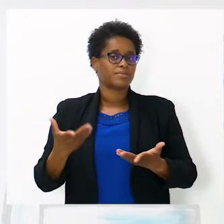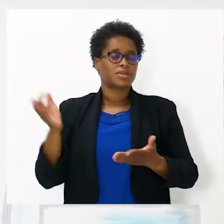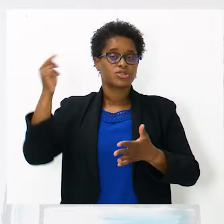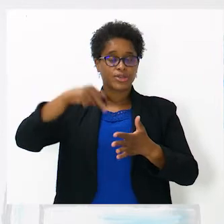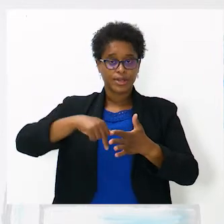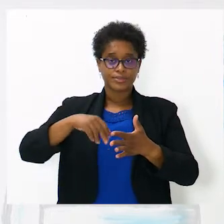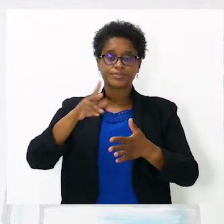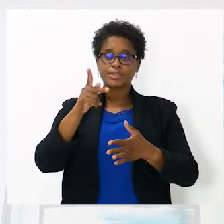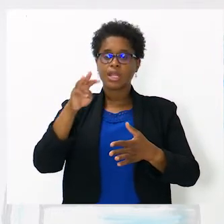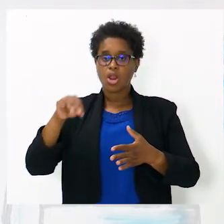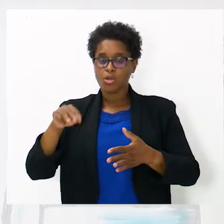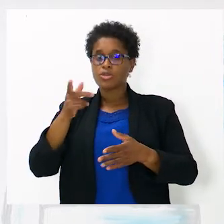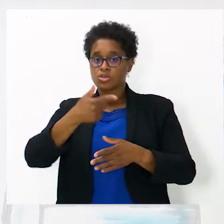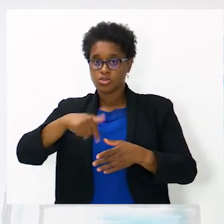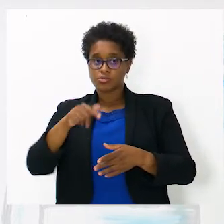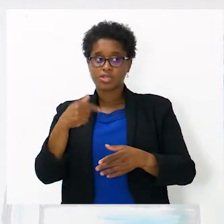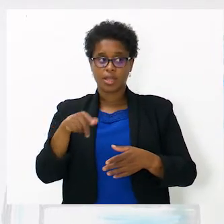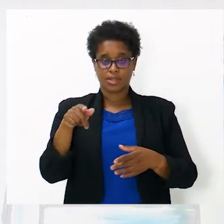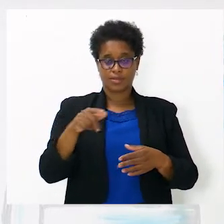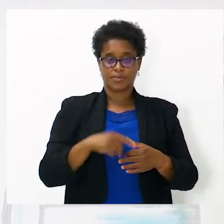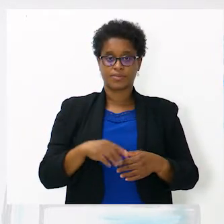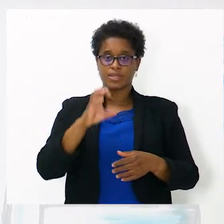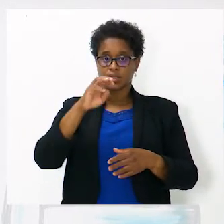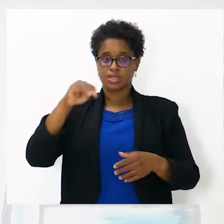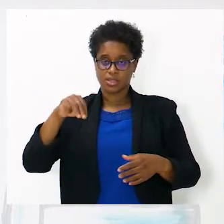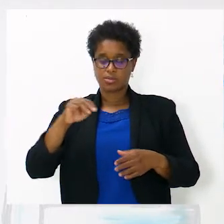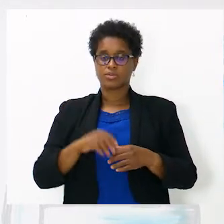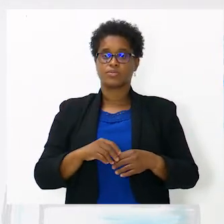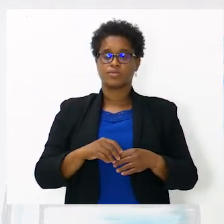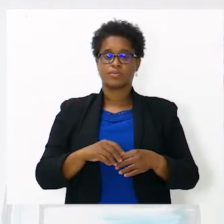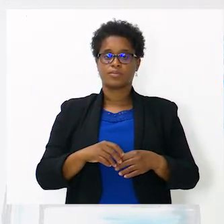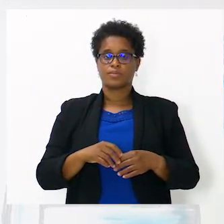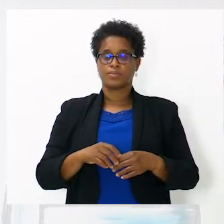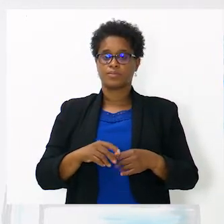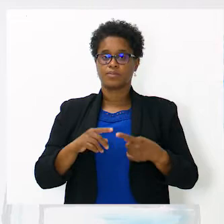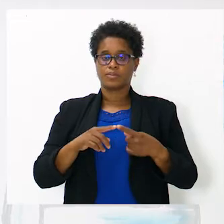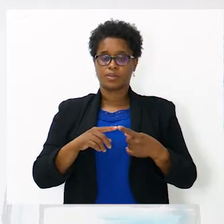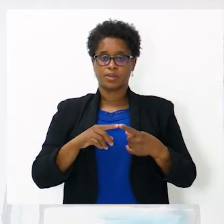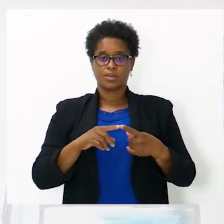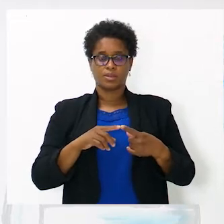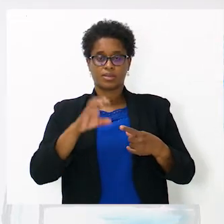até chegar ao quilômetro. Estamos aqui. Centímetro,